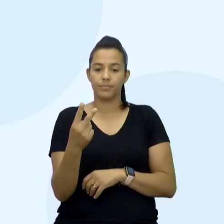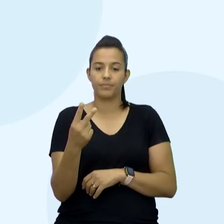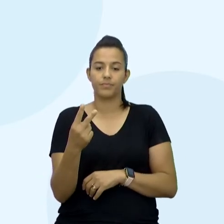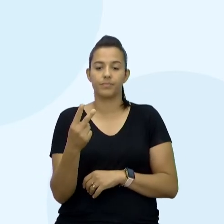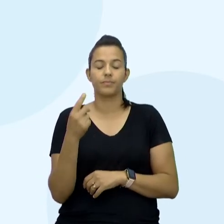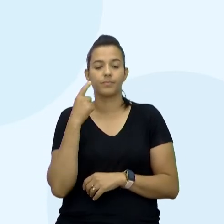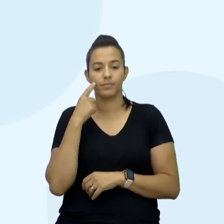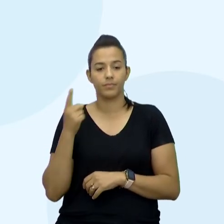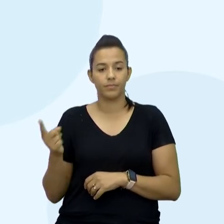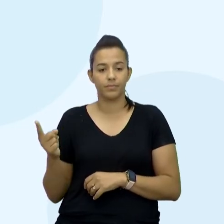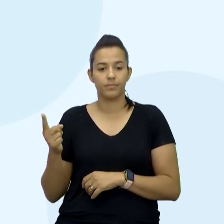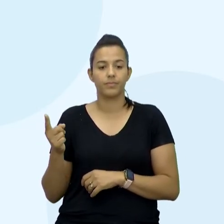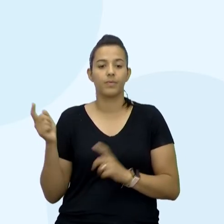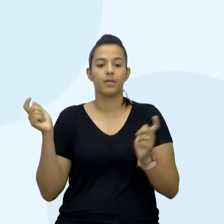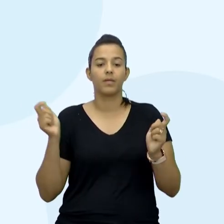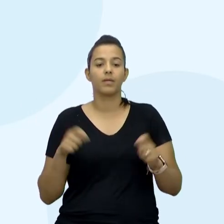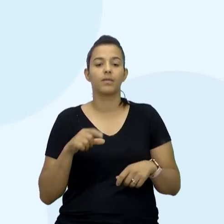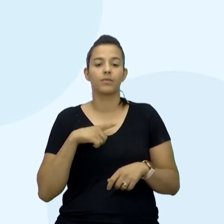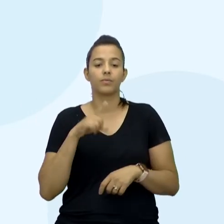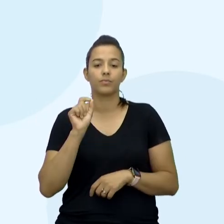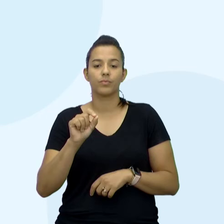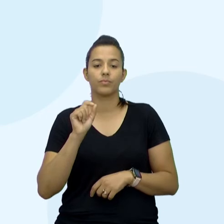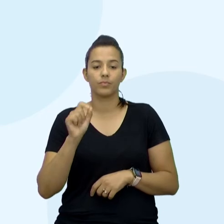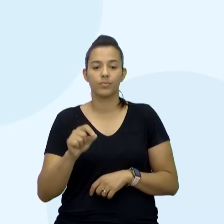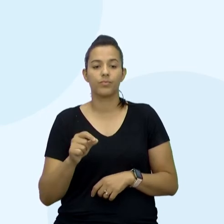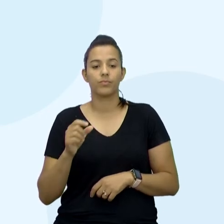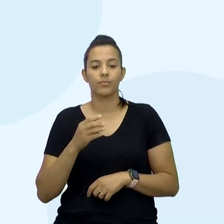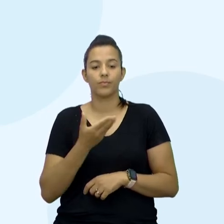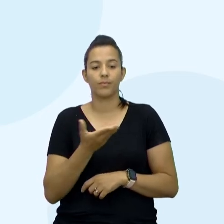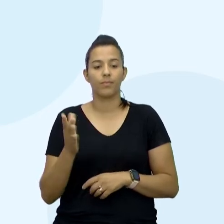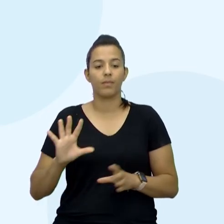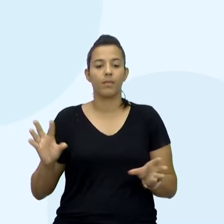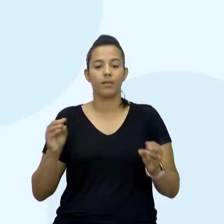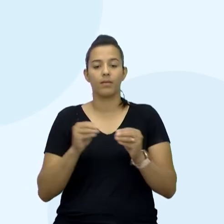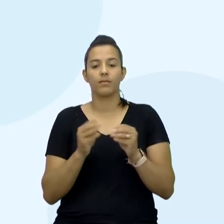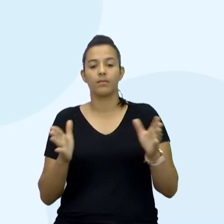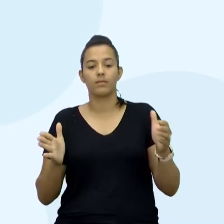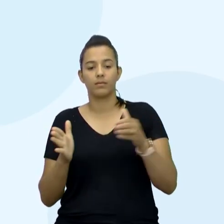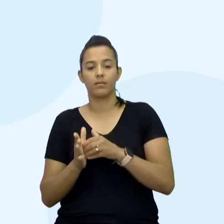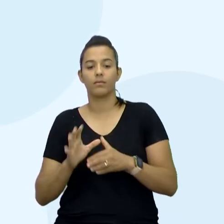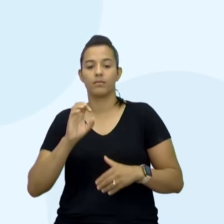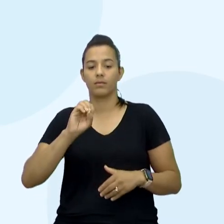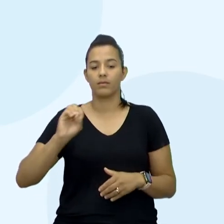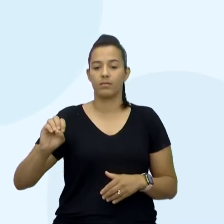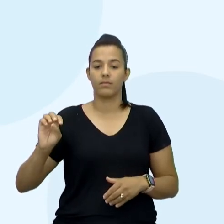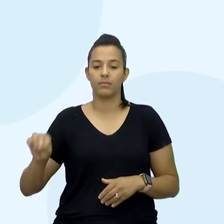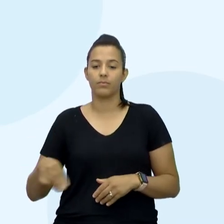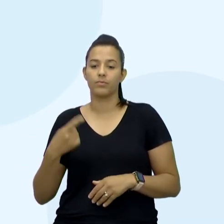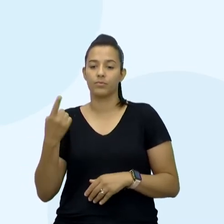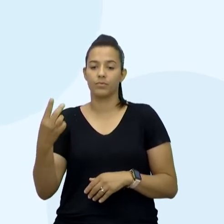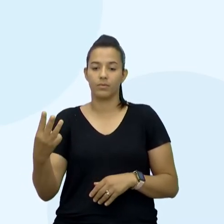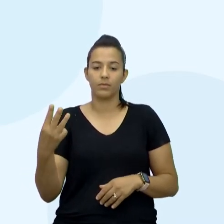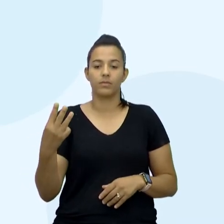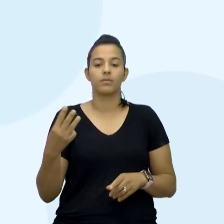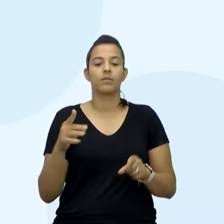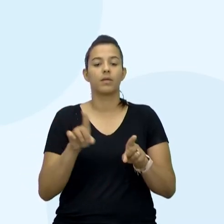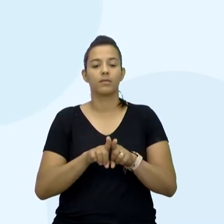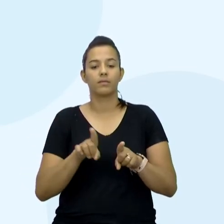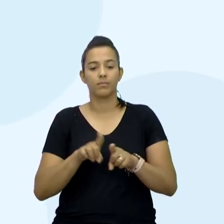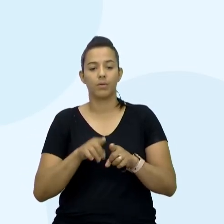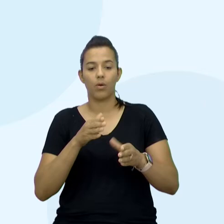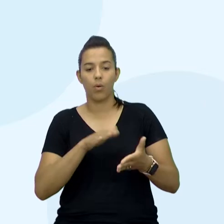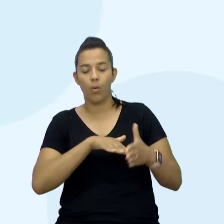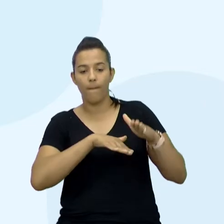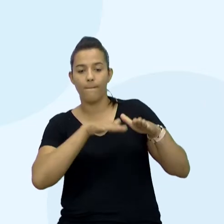Gibalina, ó. E aí ele puxou esse sisteminha aqui até uma distância de 0,03 metros e soltou. Aí começou a oscilar,